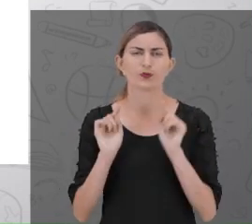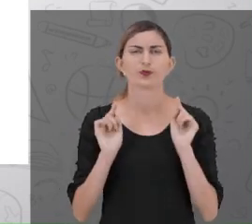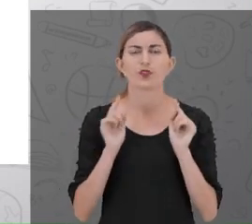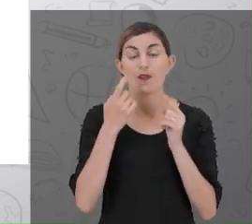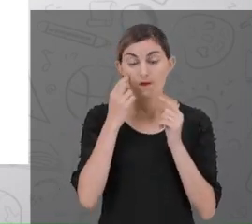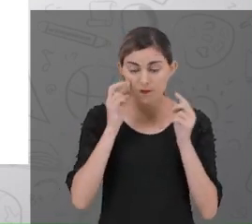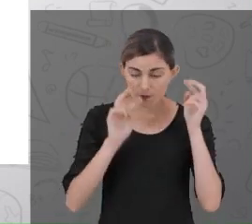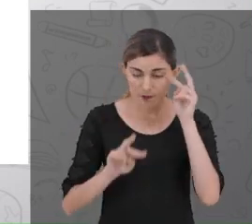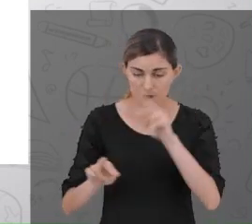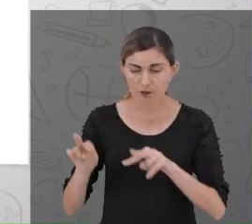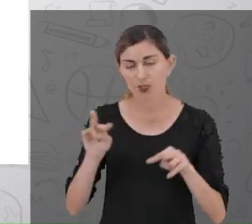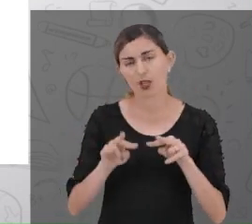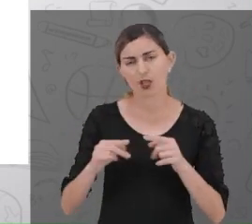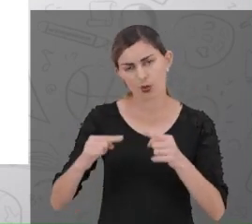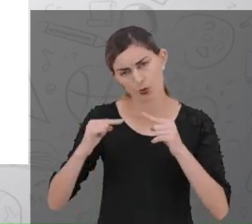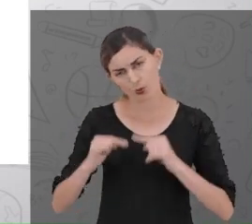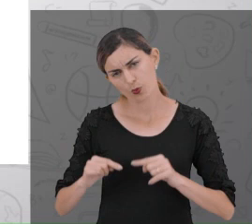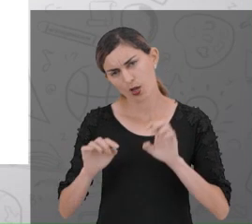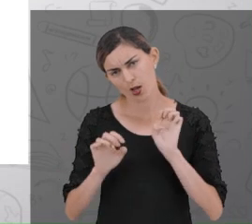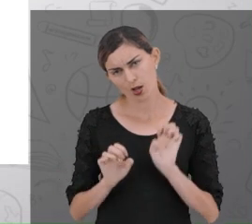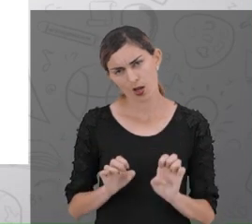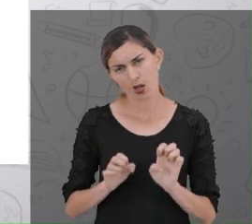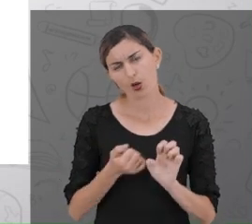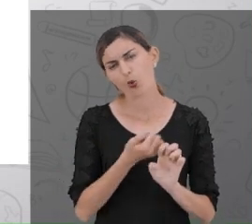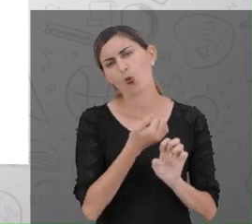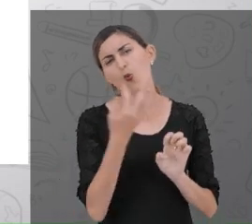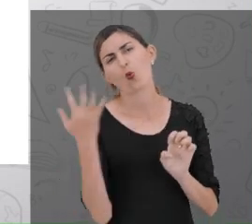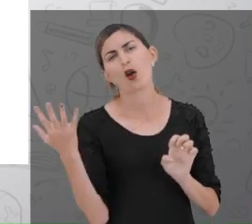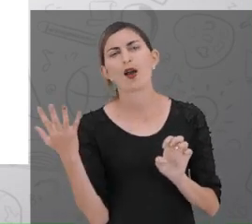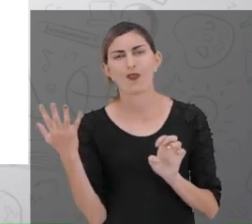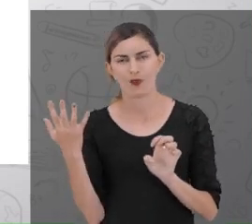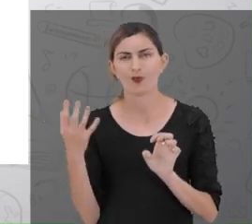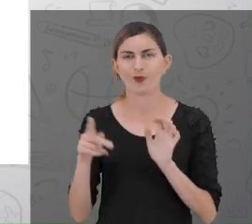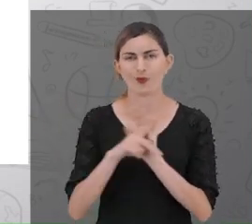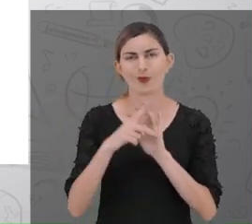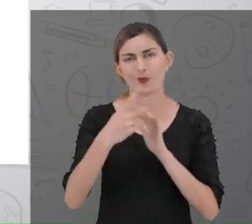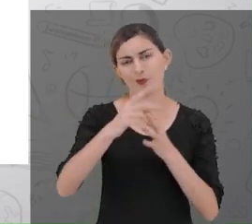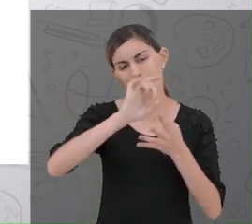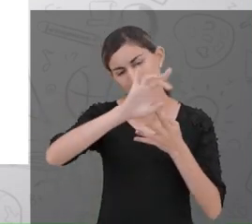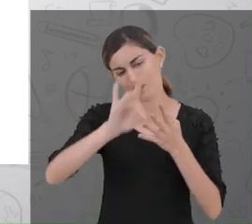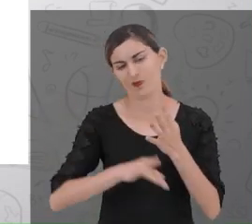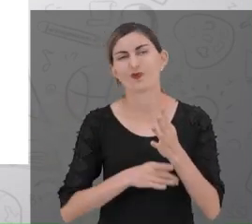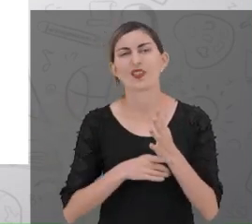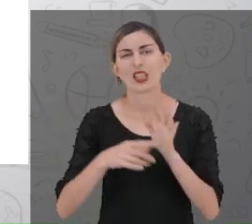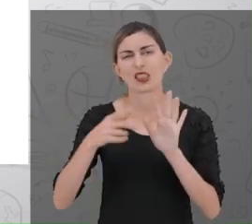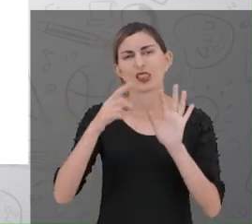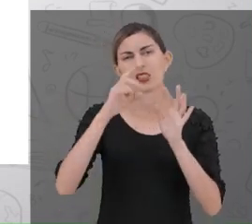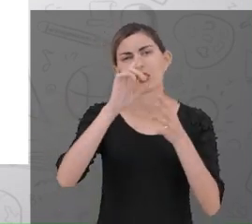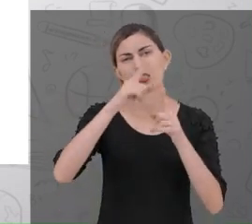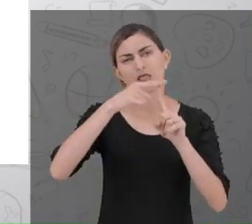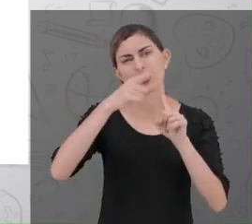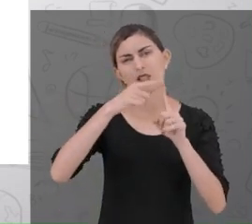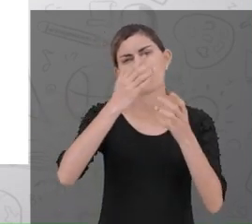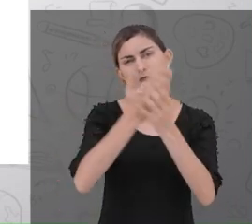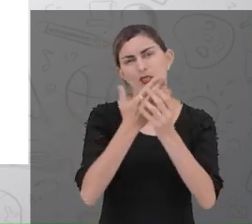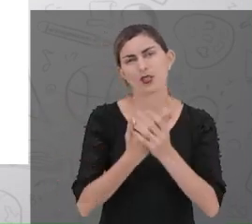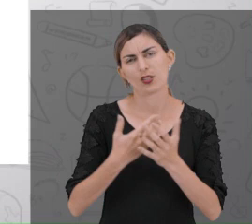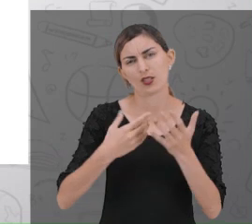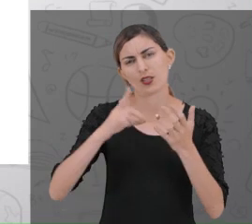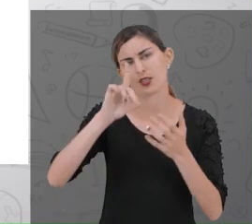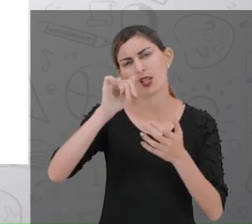estar clicando nela e vendo logo abaixo na letra E quais são as suas propriedades, tipos de